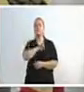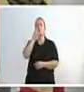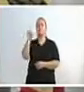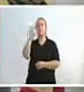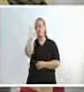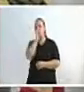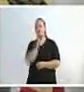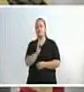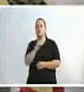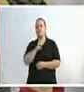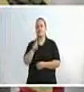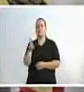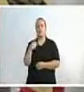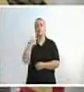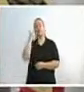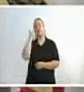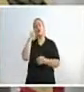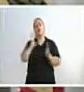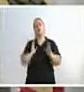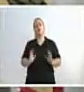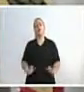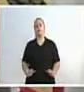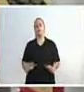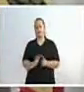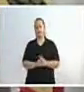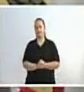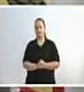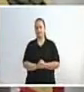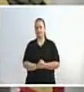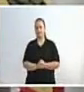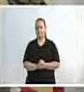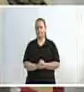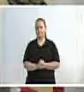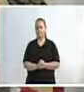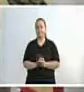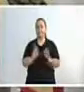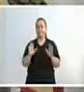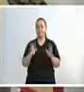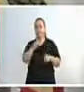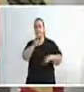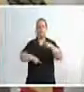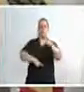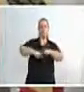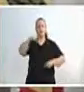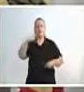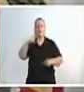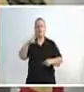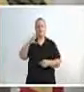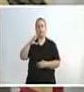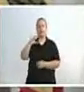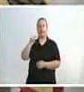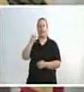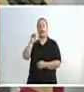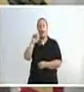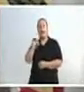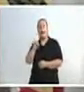Brasil, para ver o comportamento deles. Aí só disseram, reviravolta no caso da chacina.